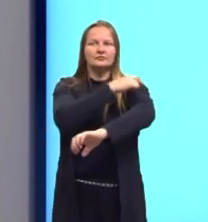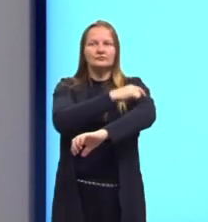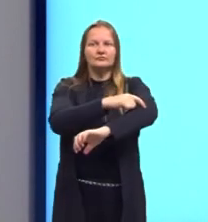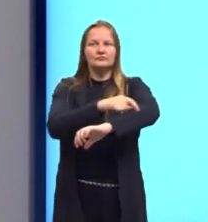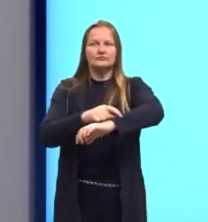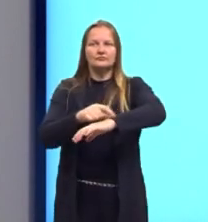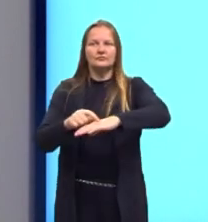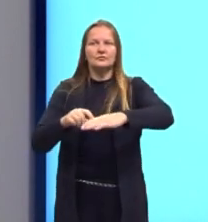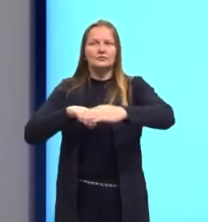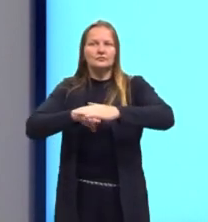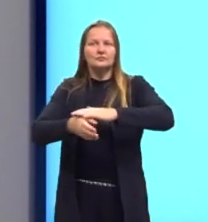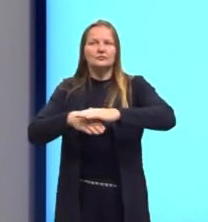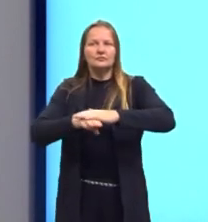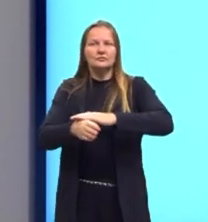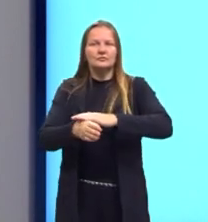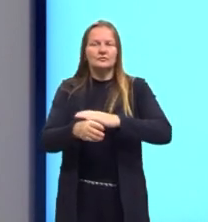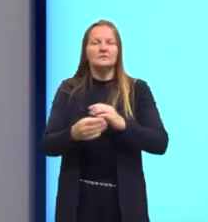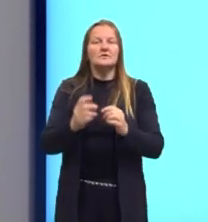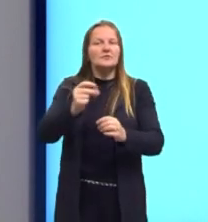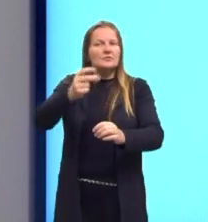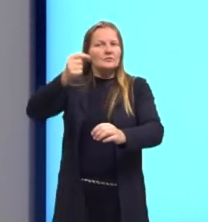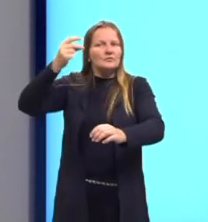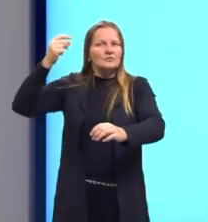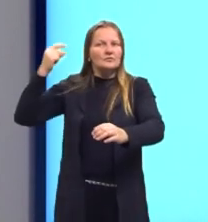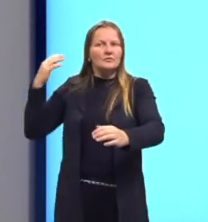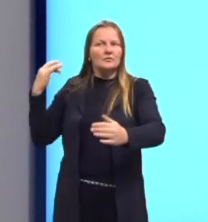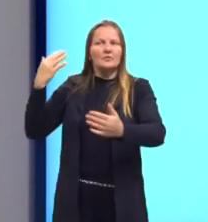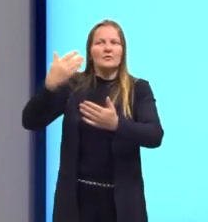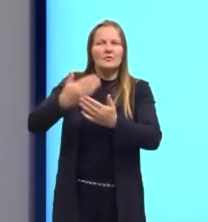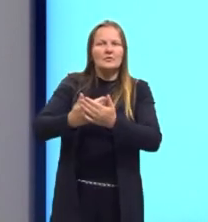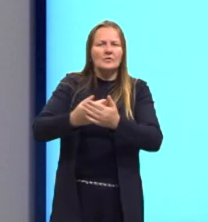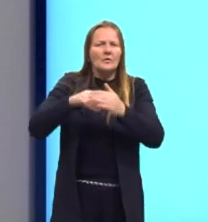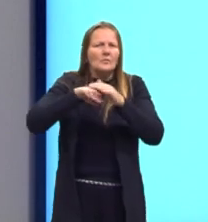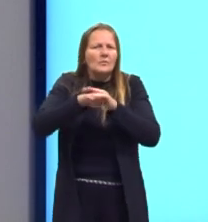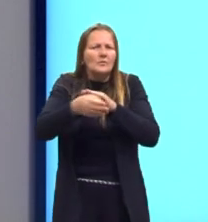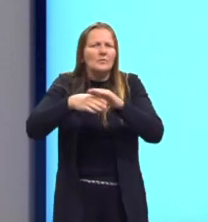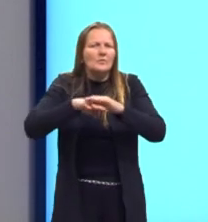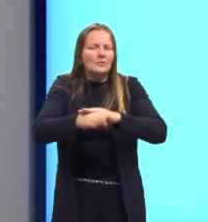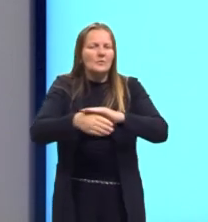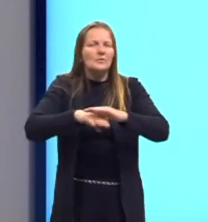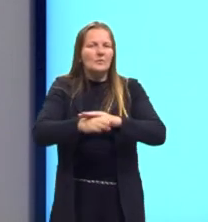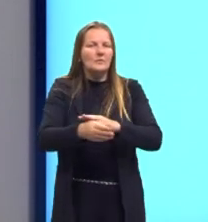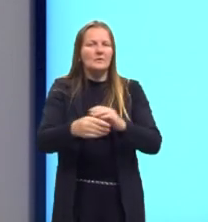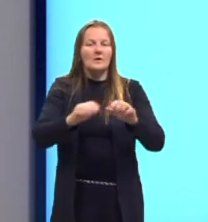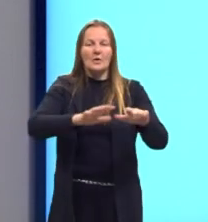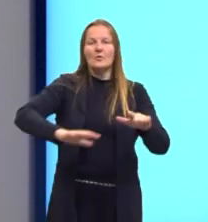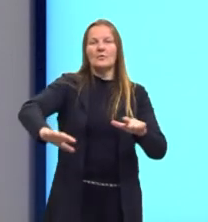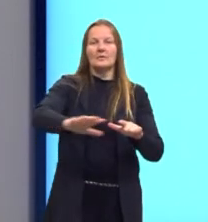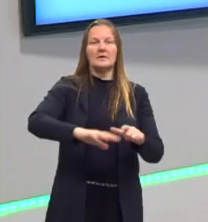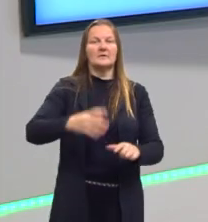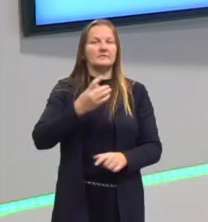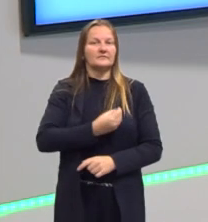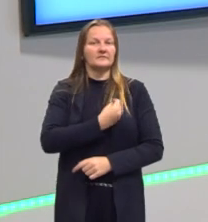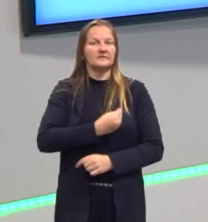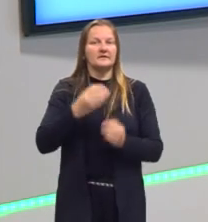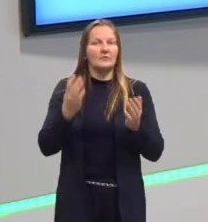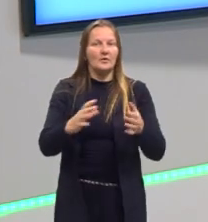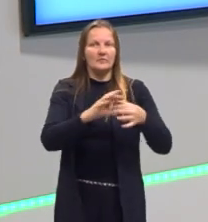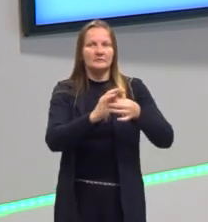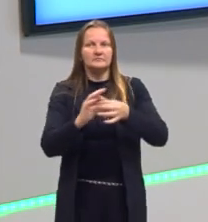são os mesmos ossos só que modificados porque aí adaptado por um ambiente que eles vivem